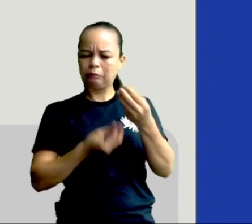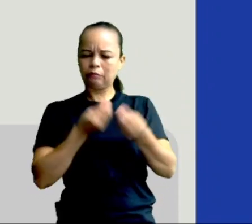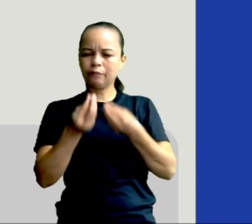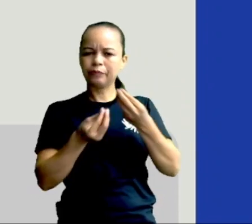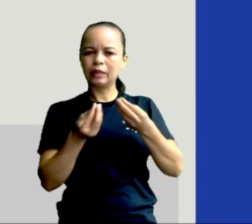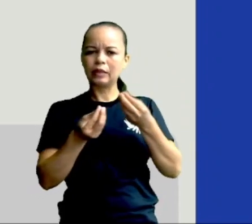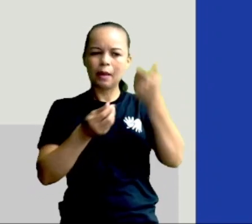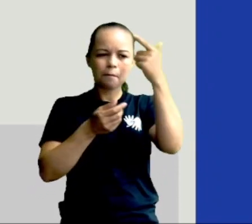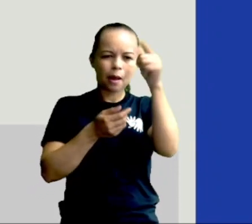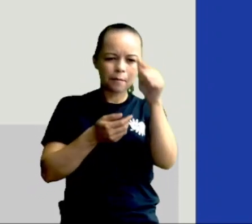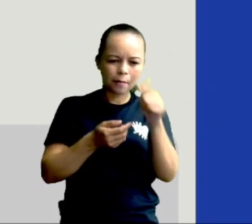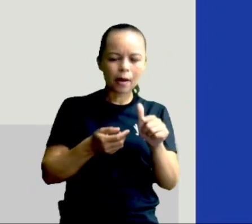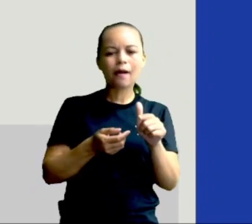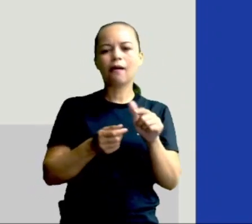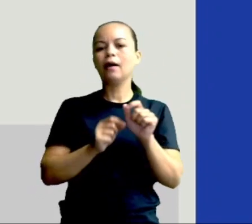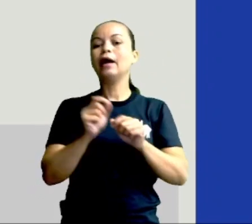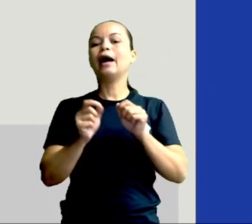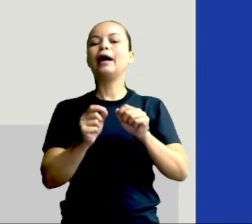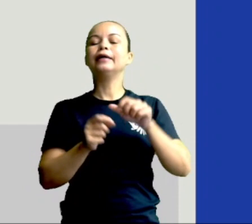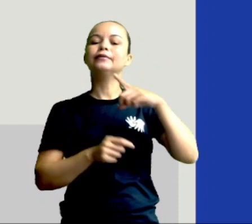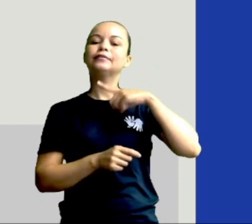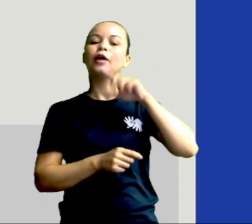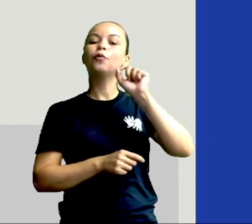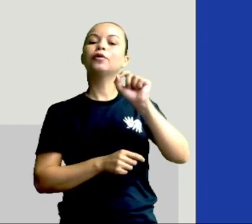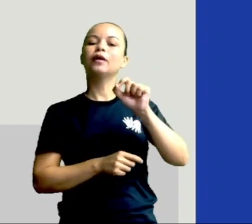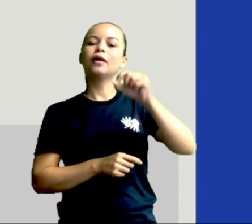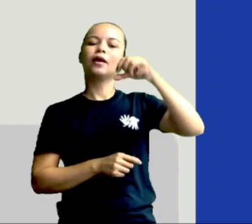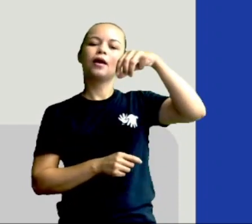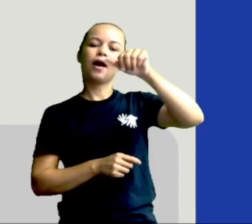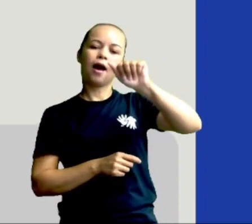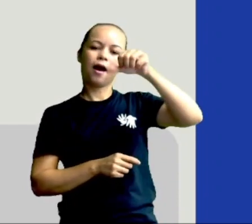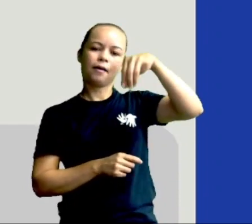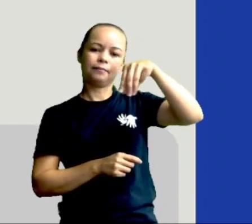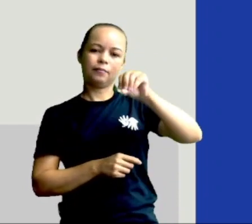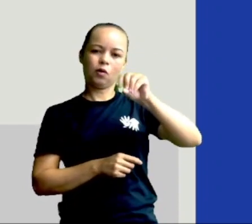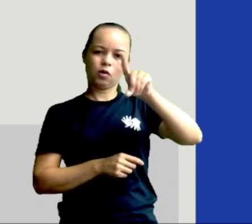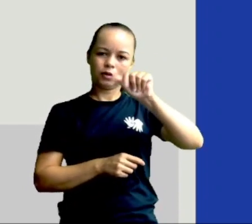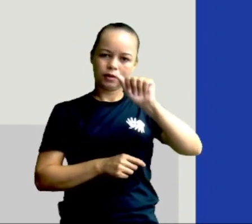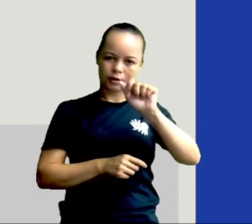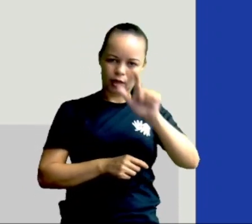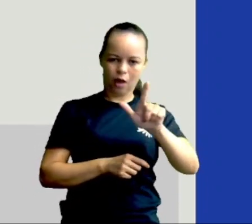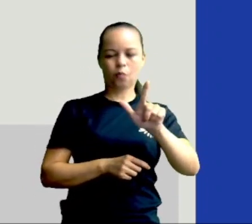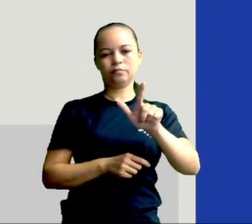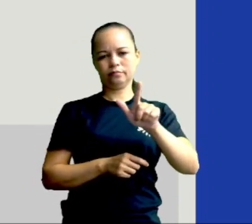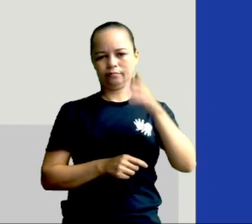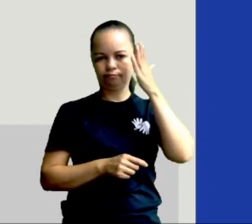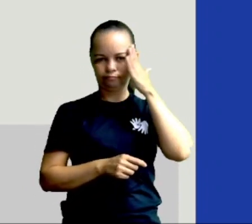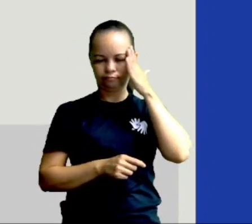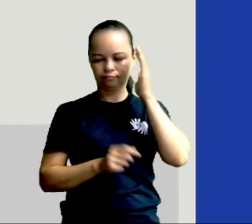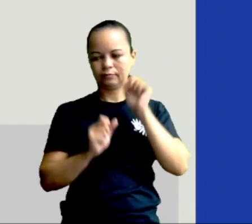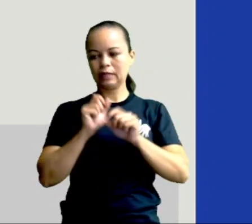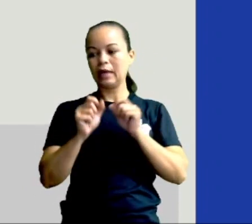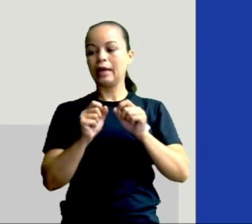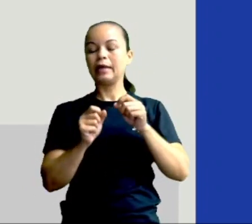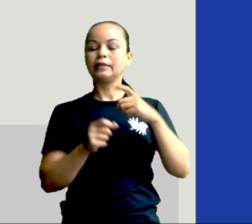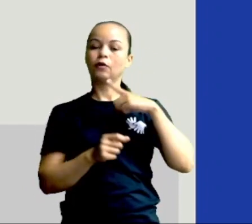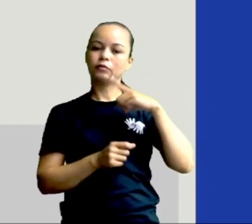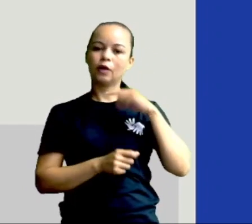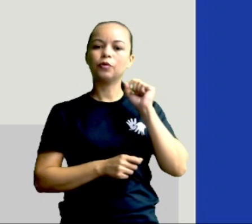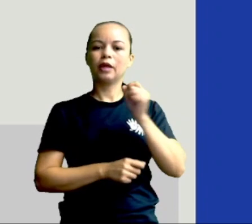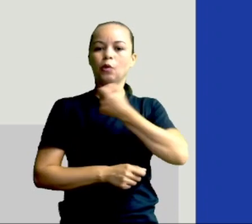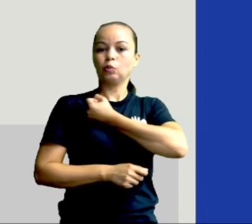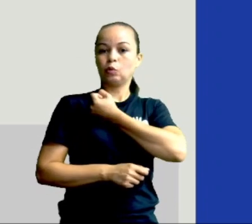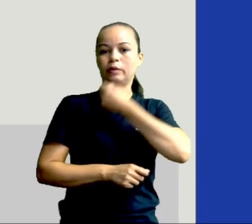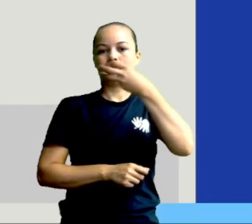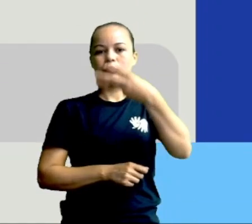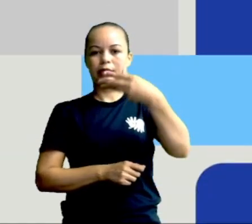de repetição, aí eu chamo de amodal. Beleza? Deu para entender? Então aí a gente tem o quê? Que o 37 é